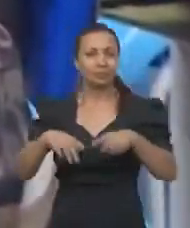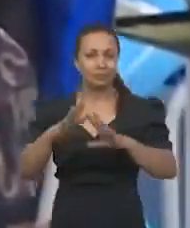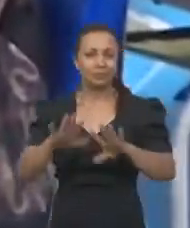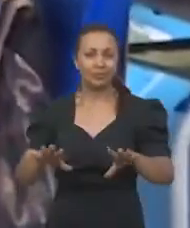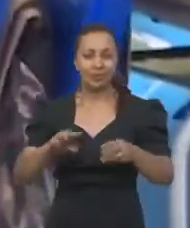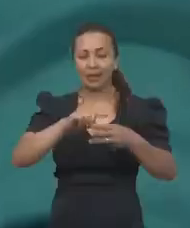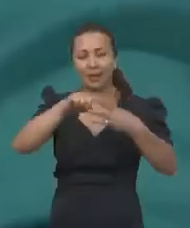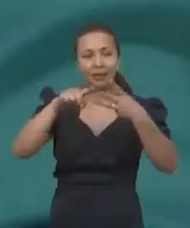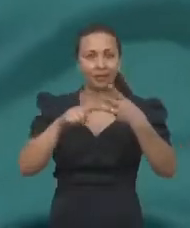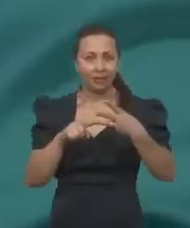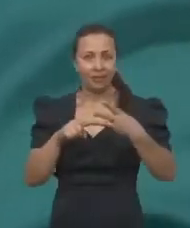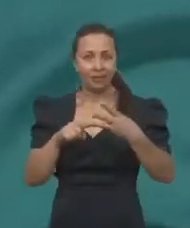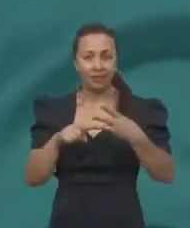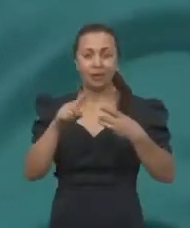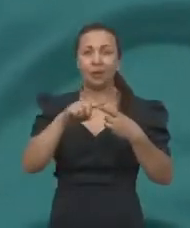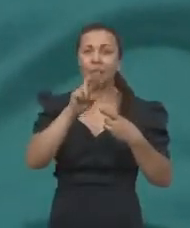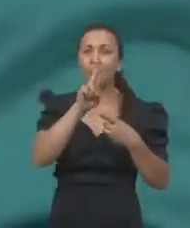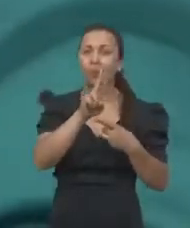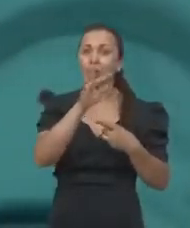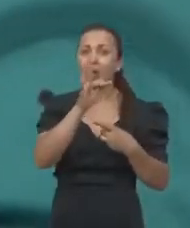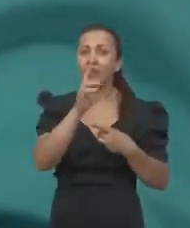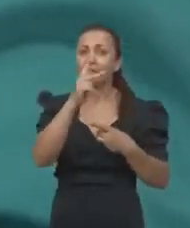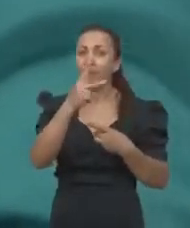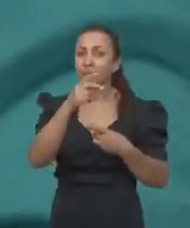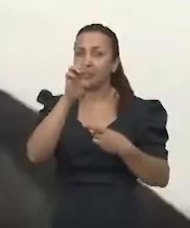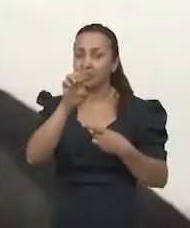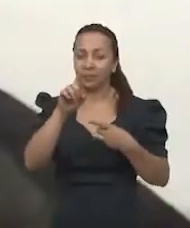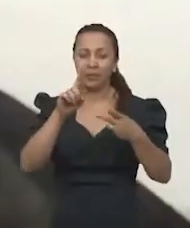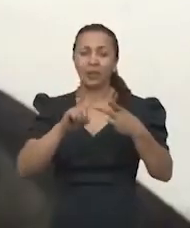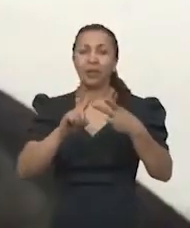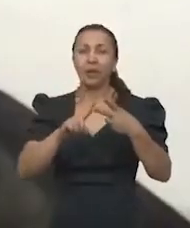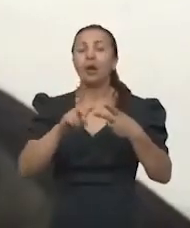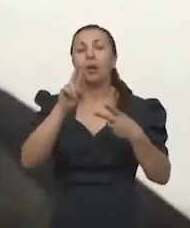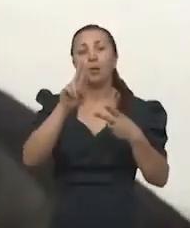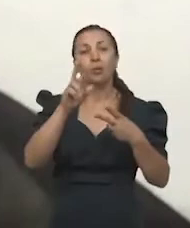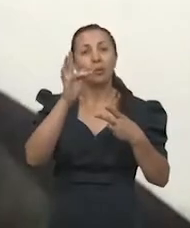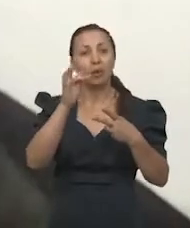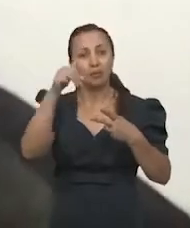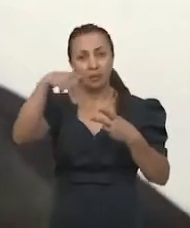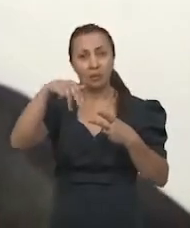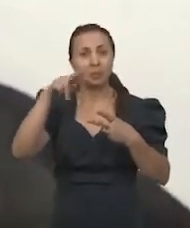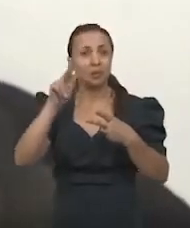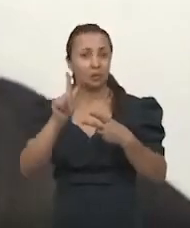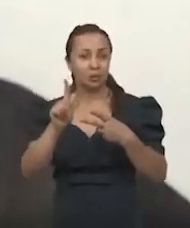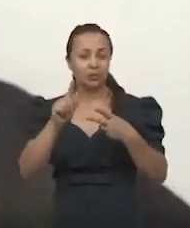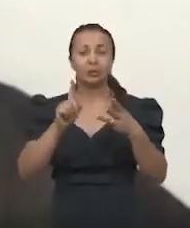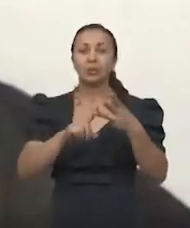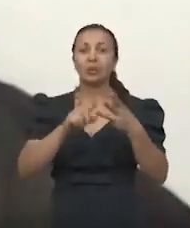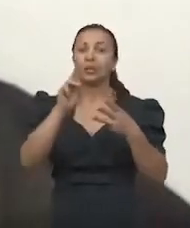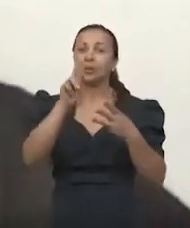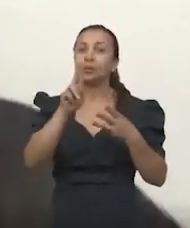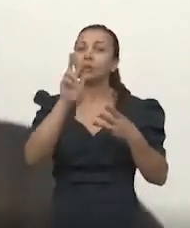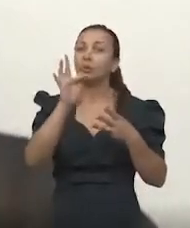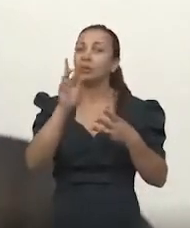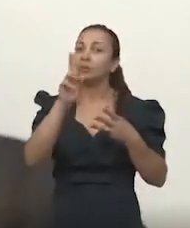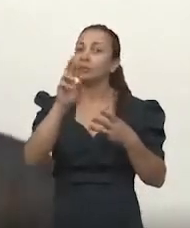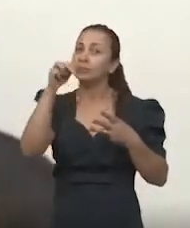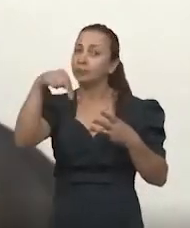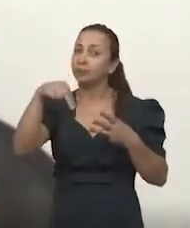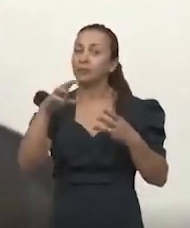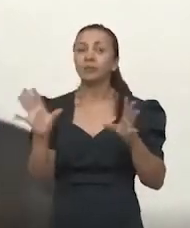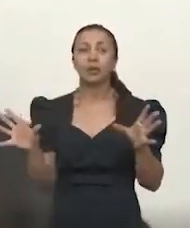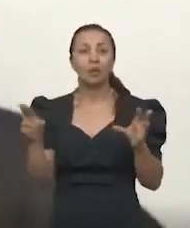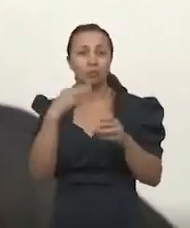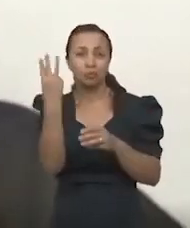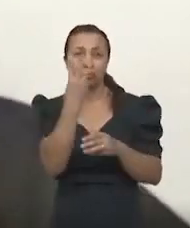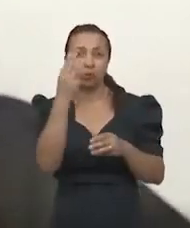isso, que basicamente são três. É a UFPE, a Universidade Federal de Minas Gerais e a UFRN. Então,